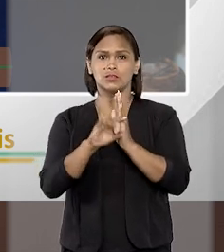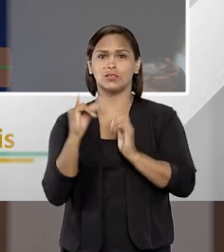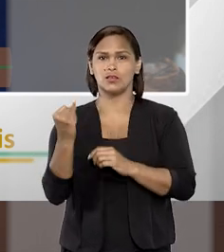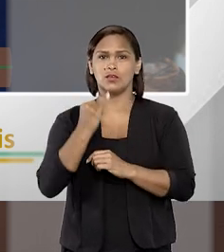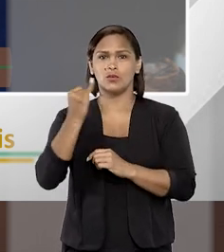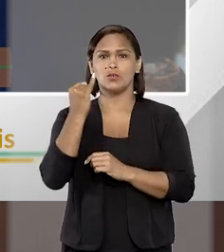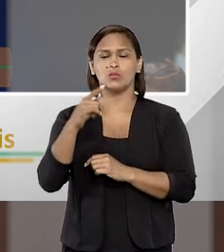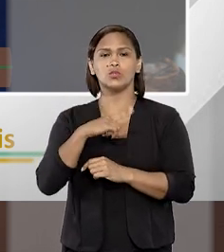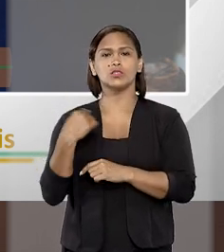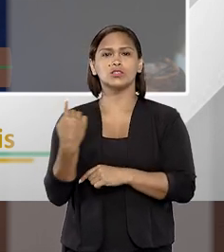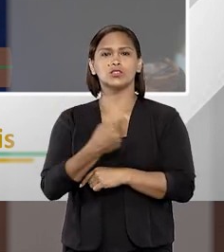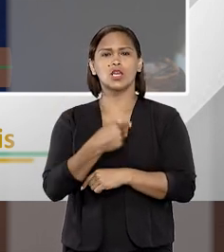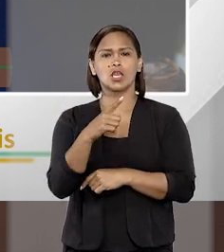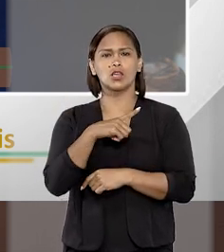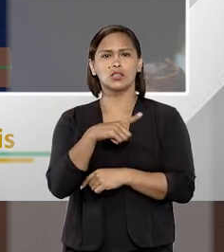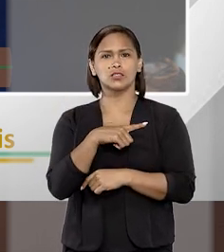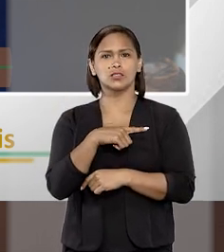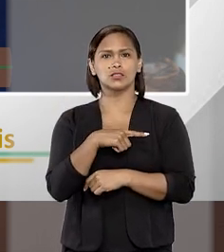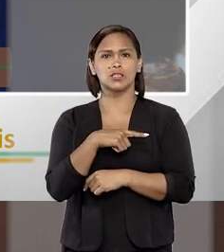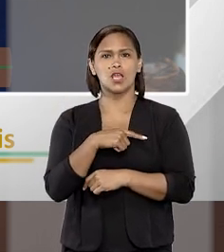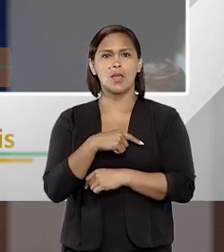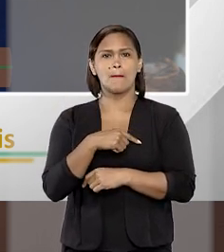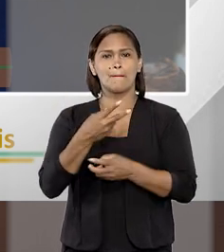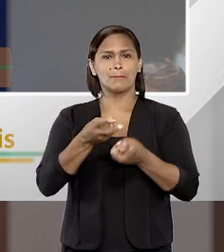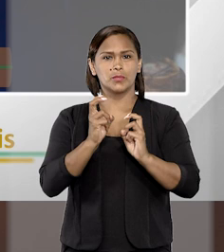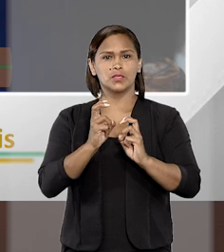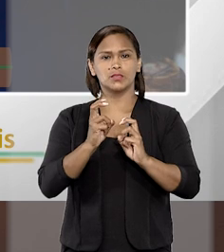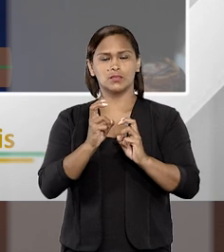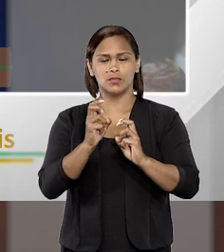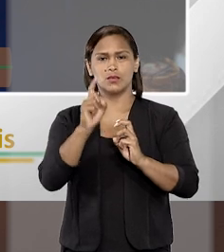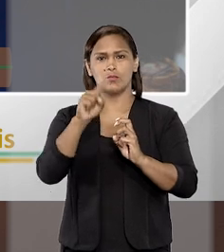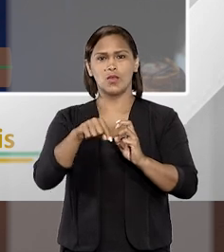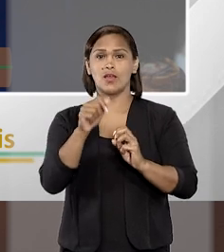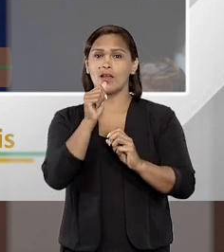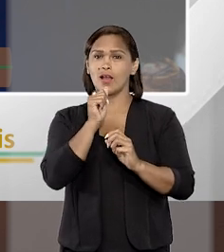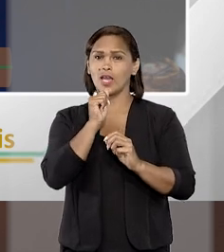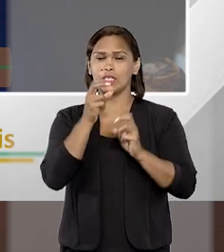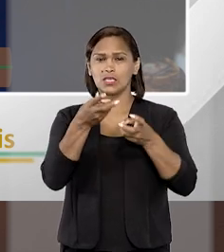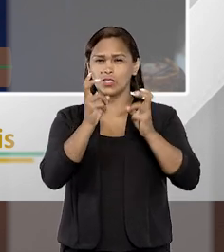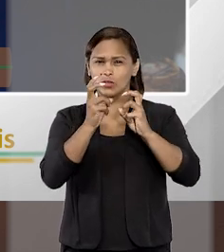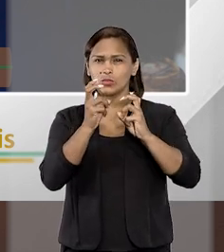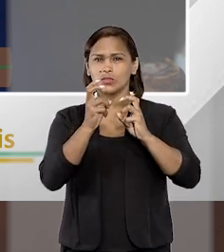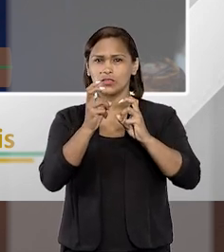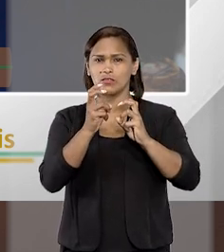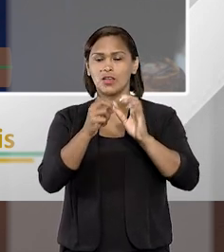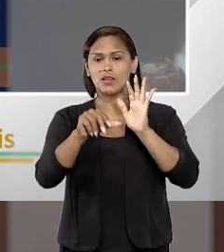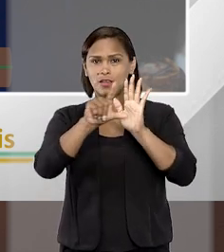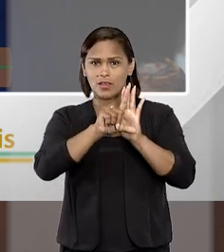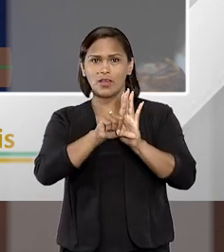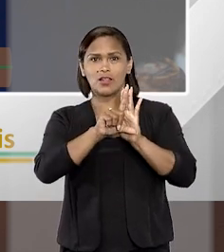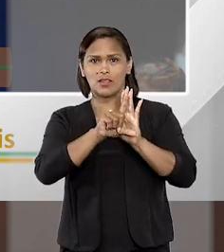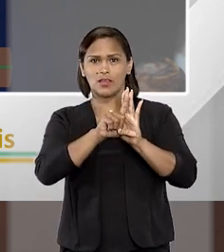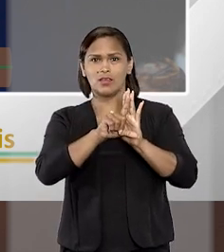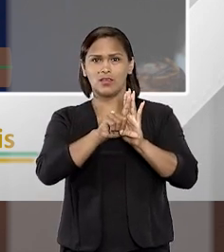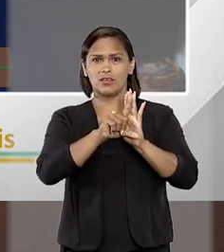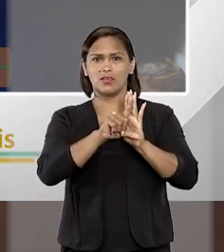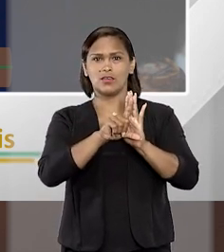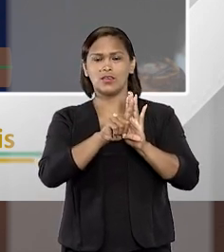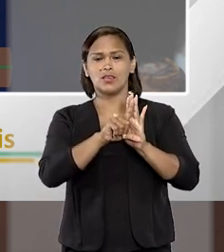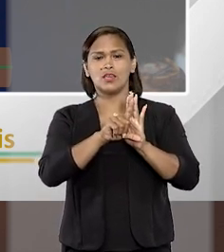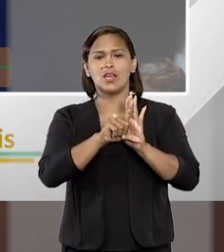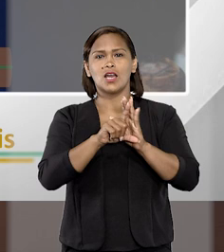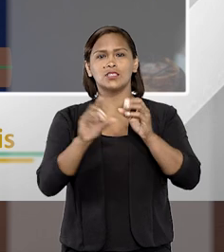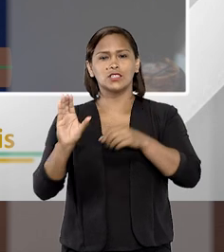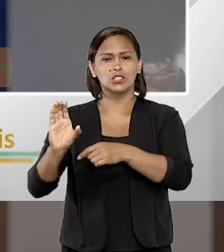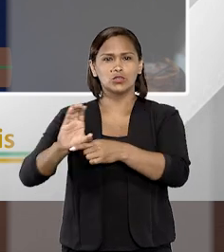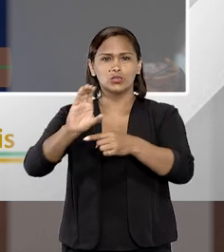importante é que nós temos presente que o e conhecimento ainda que observando a lei ainda que no os